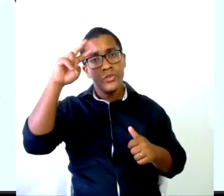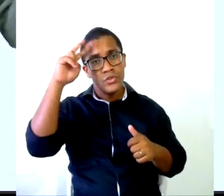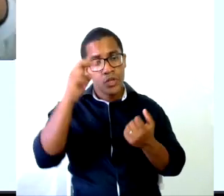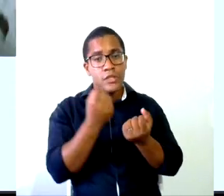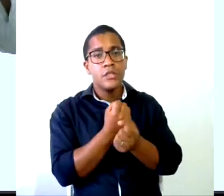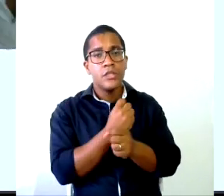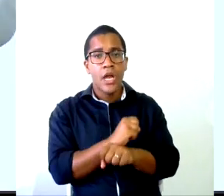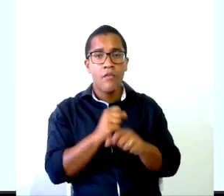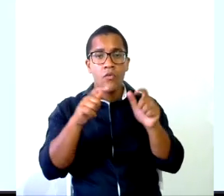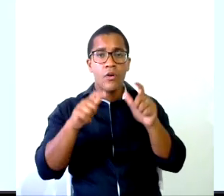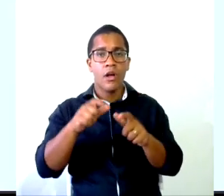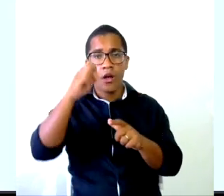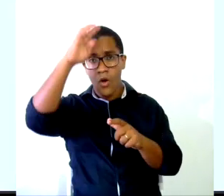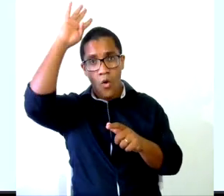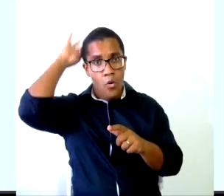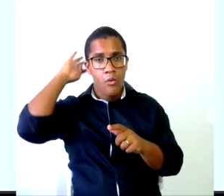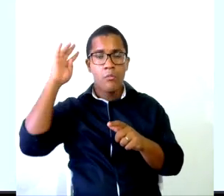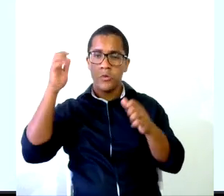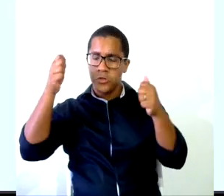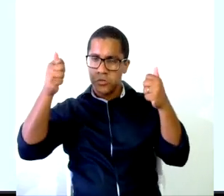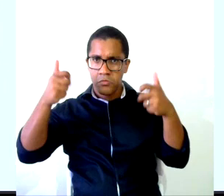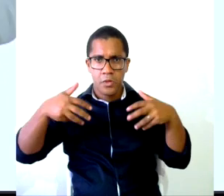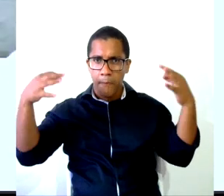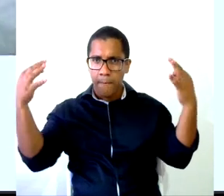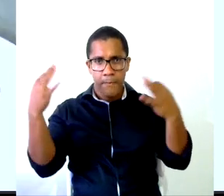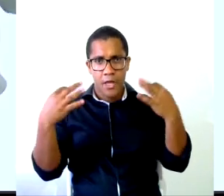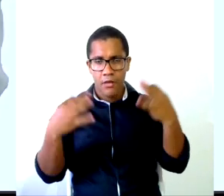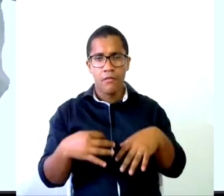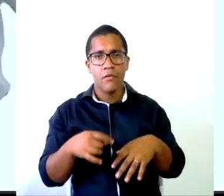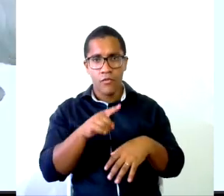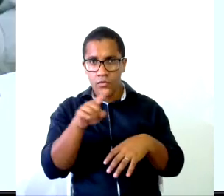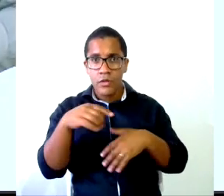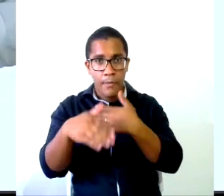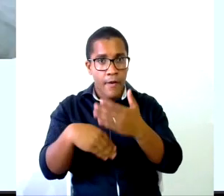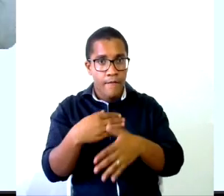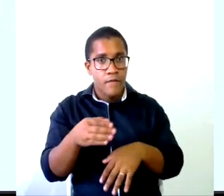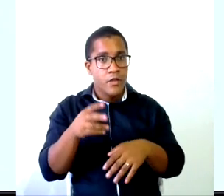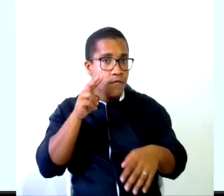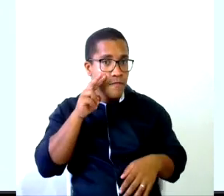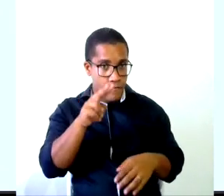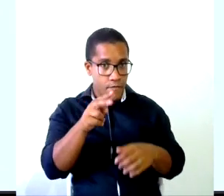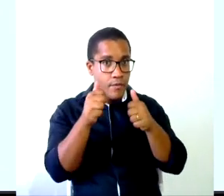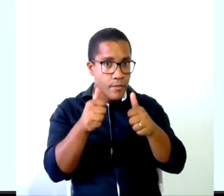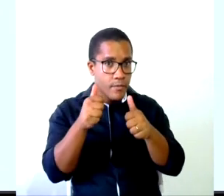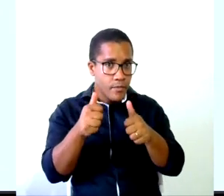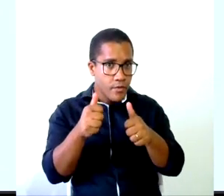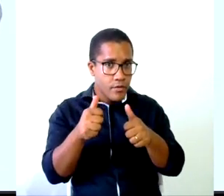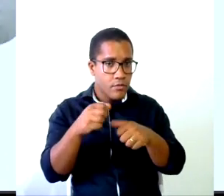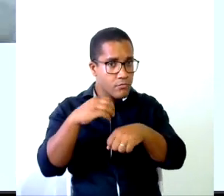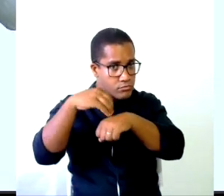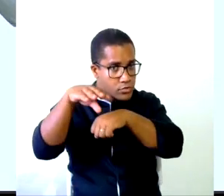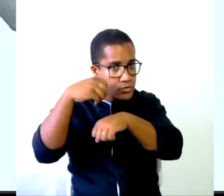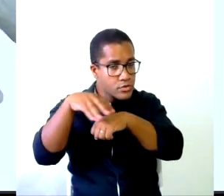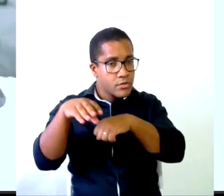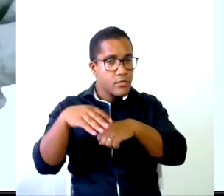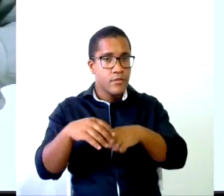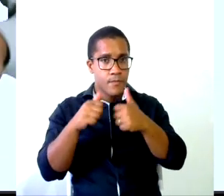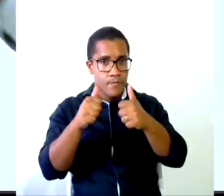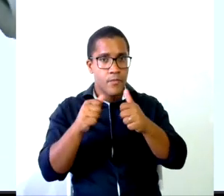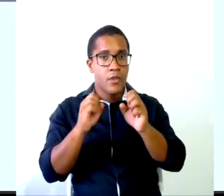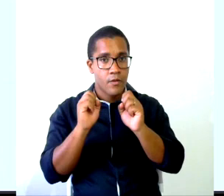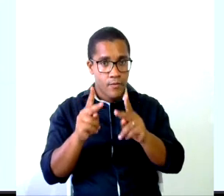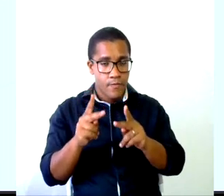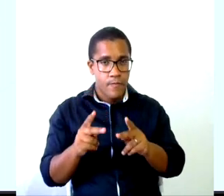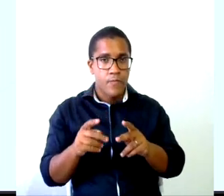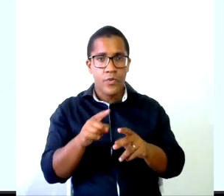sobre a história dos escravos de Roma. Então, eu aconselho vocês aí a assistir o Gladiador, hein?